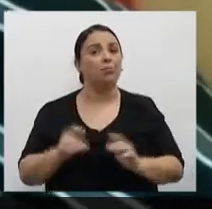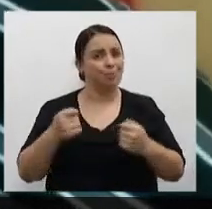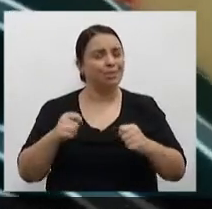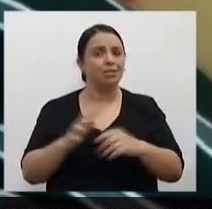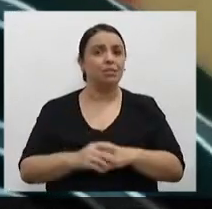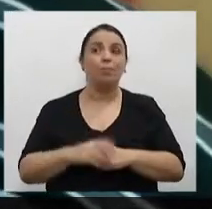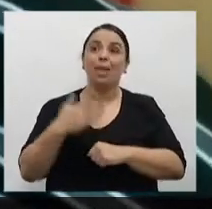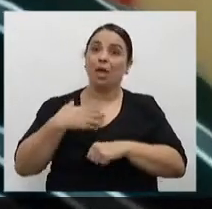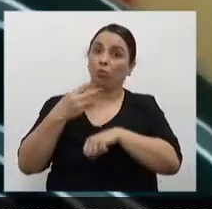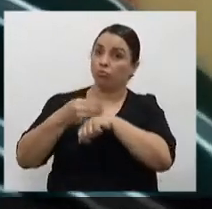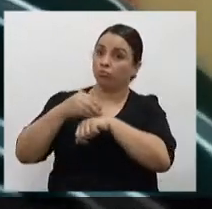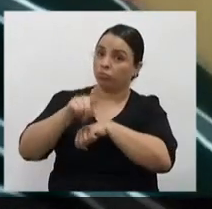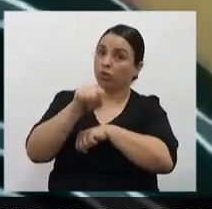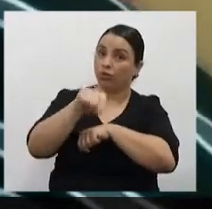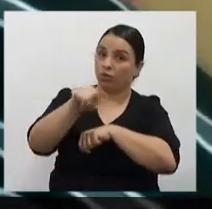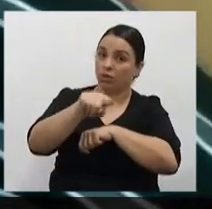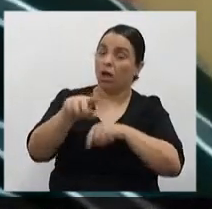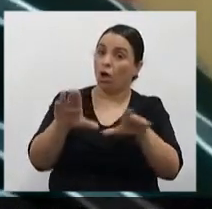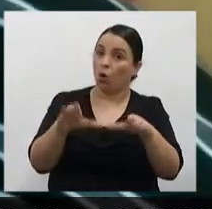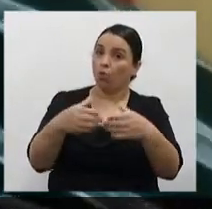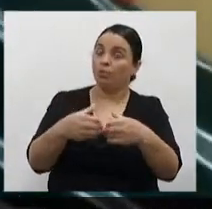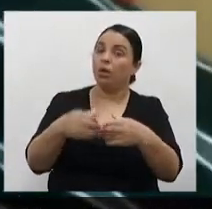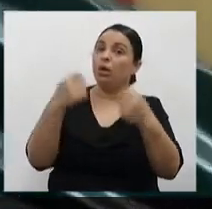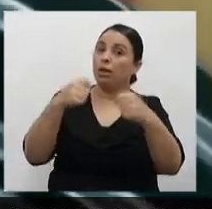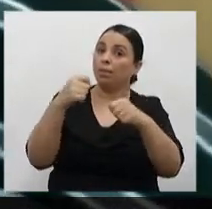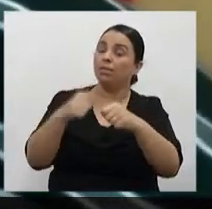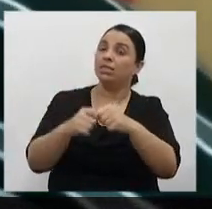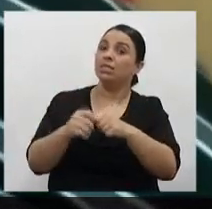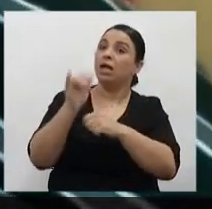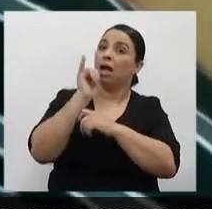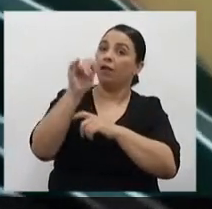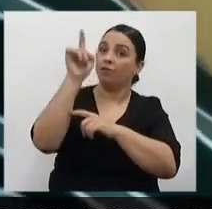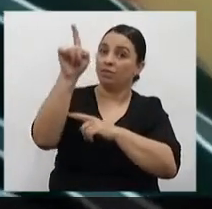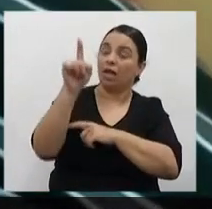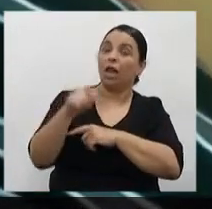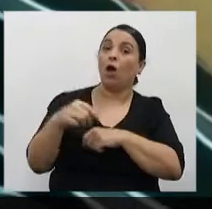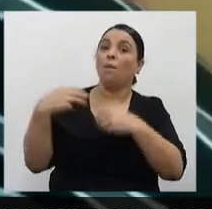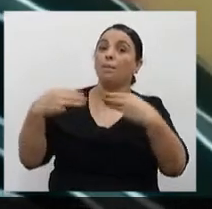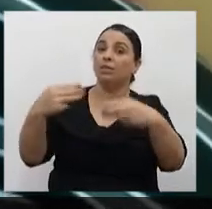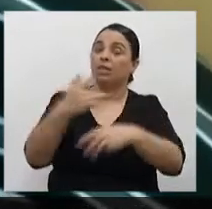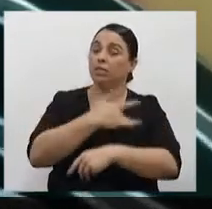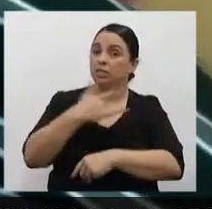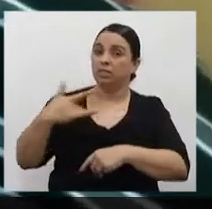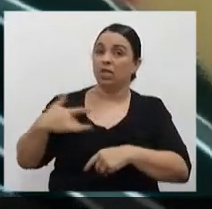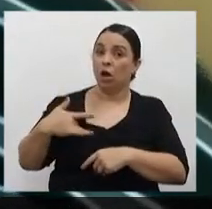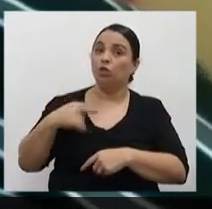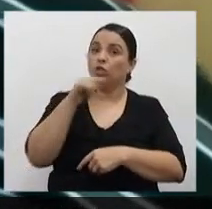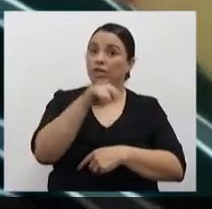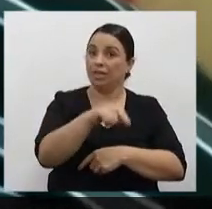comissão que alerte ao Ministério da Saúde por mais esse fracasso